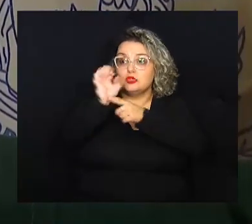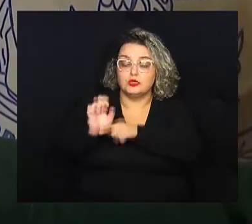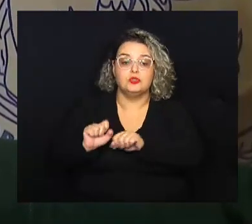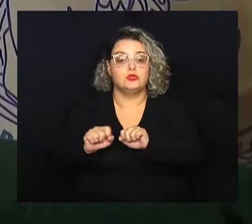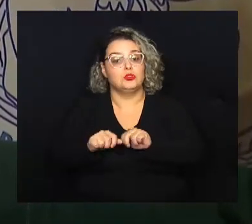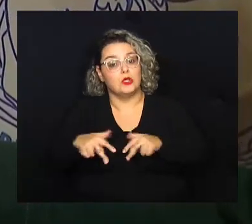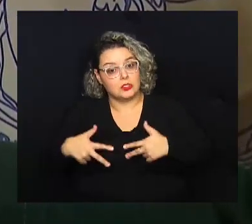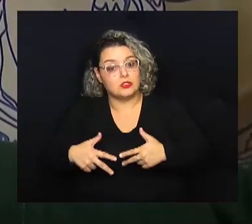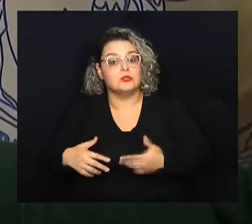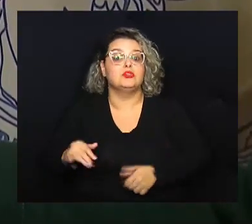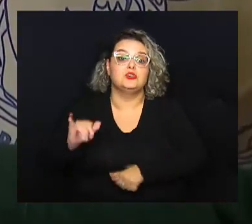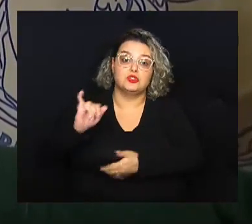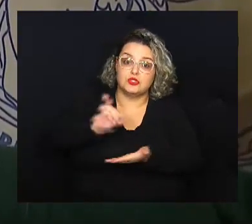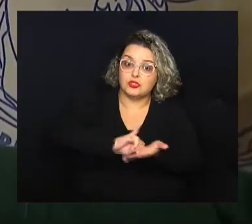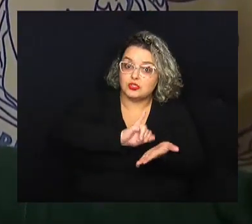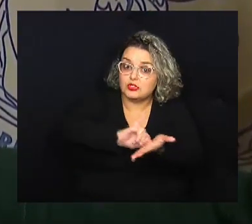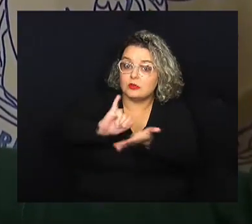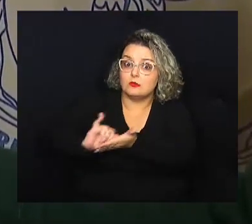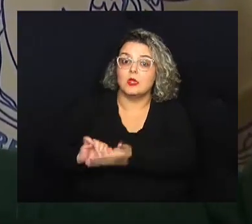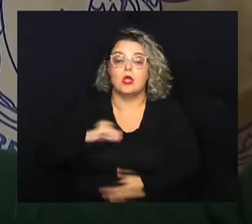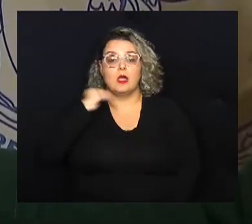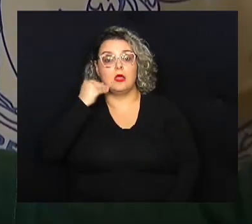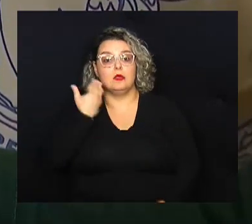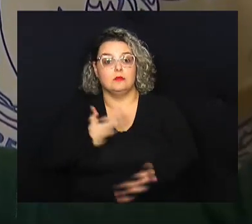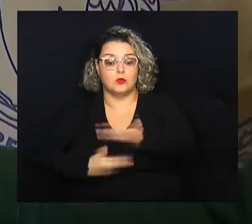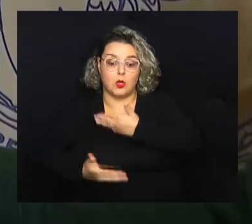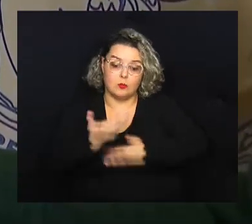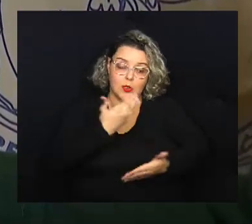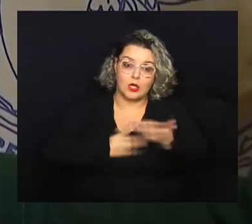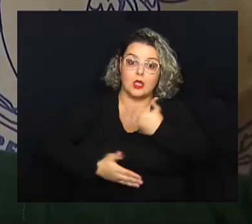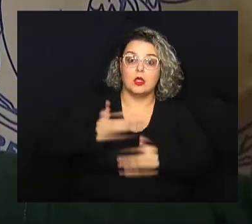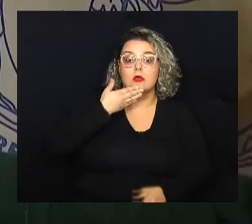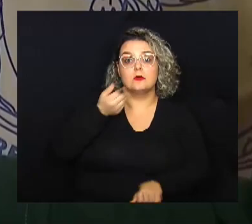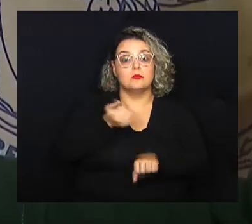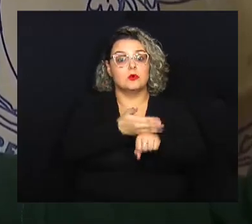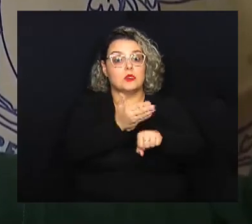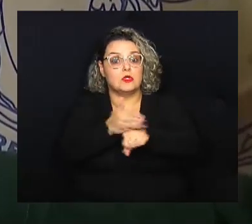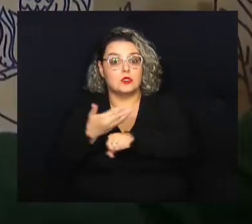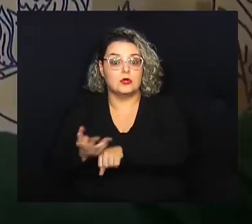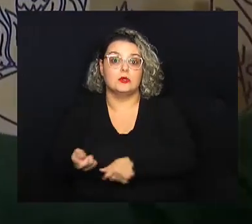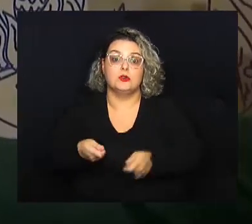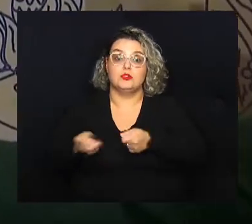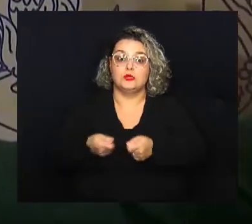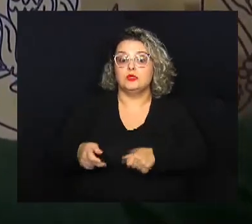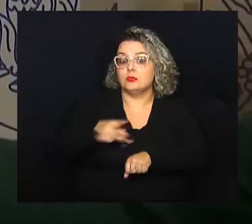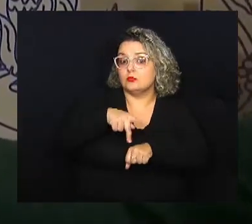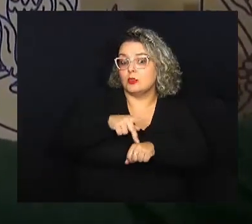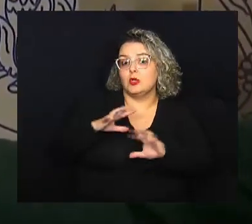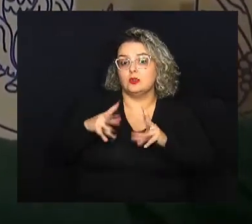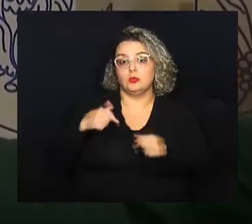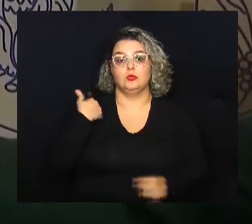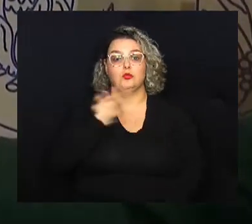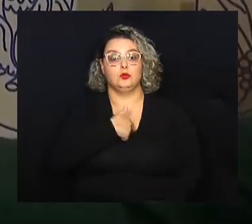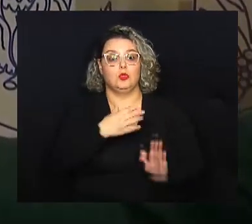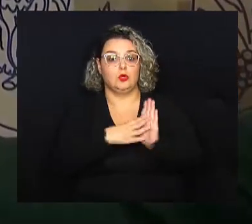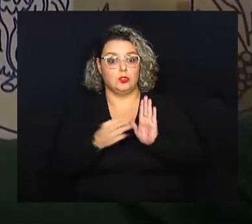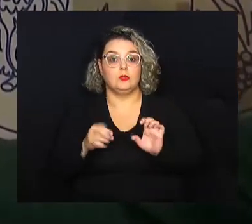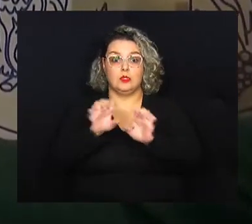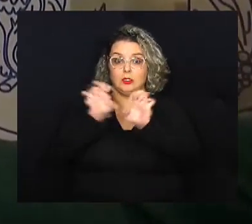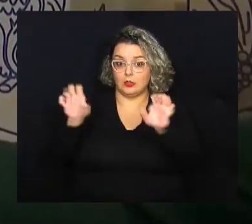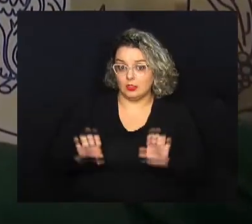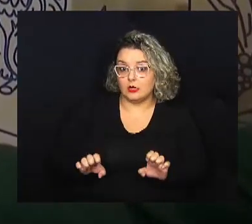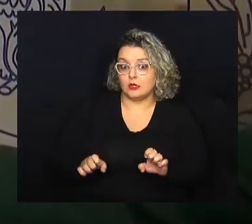de capitais, trocando as experiências, trazendo as melhores práticas de controle interno do país. Nosso modelo estruturado aqui de